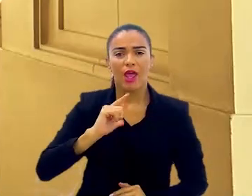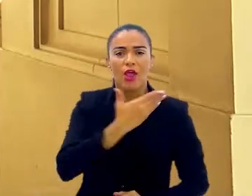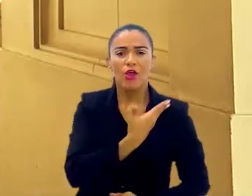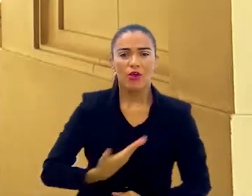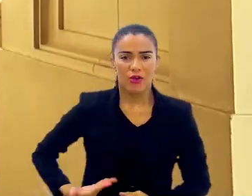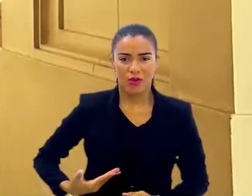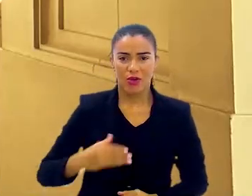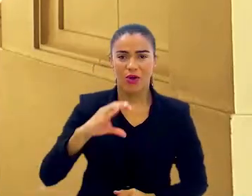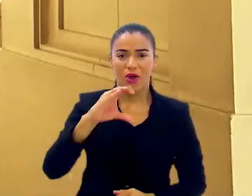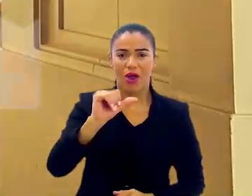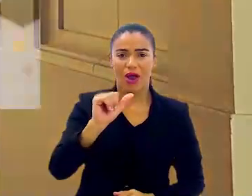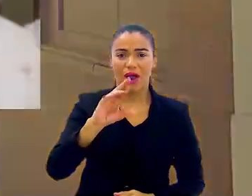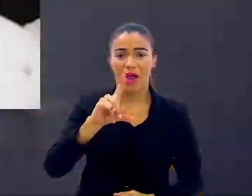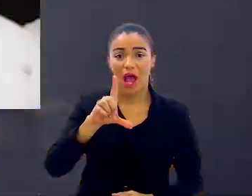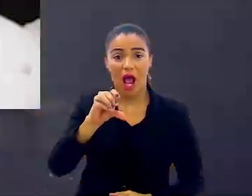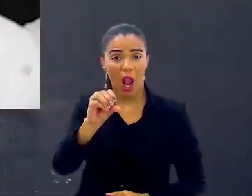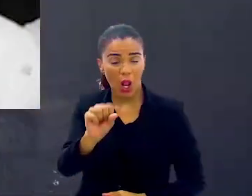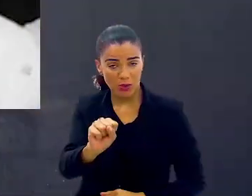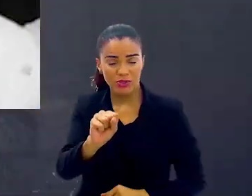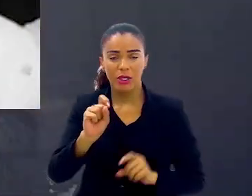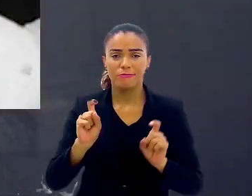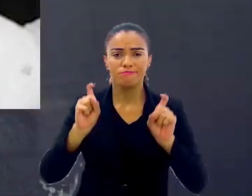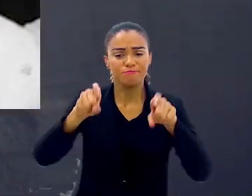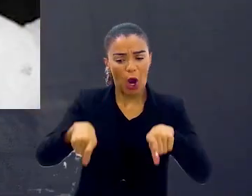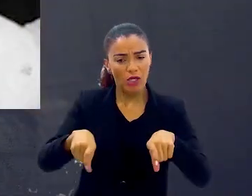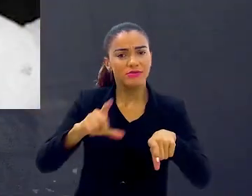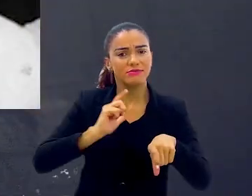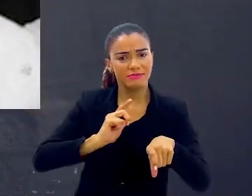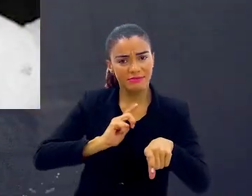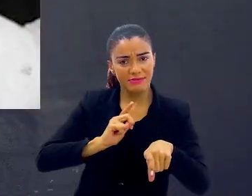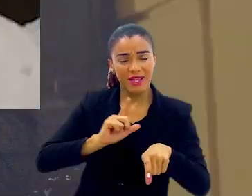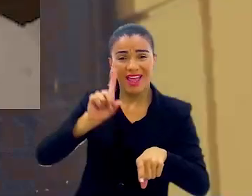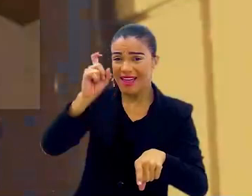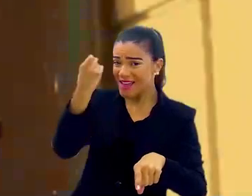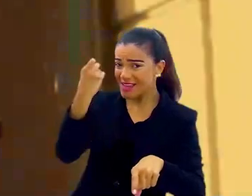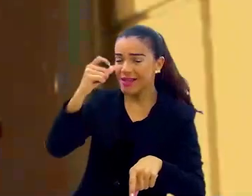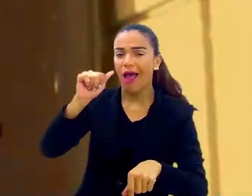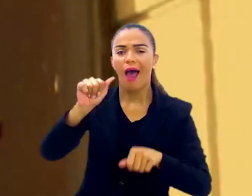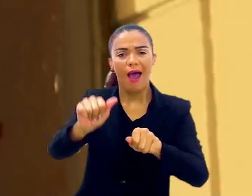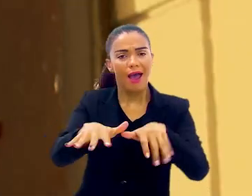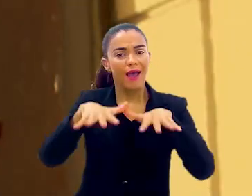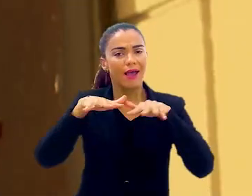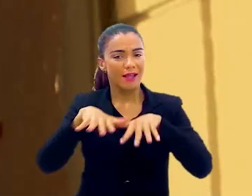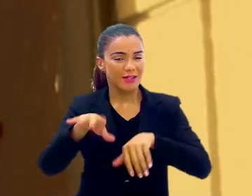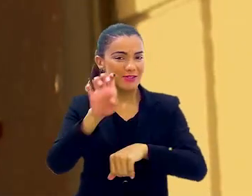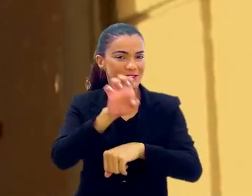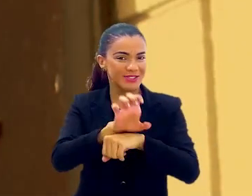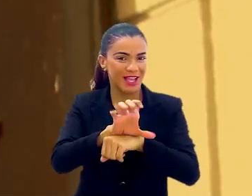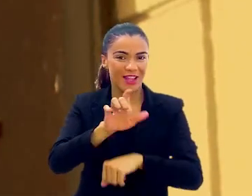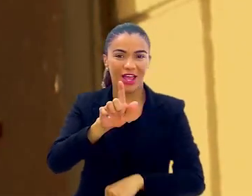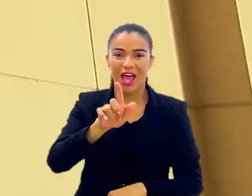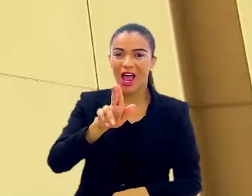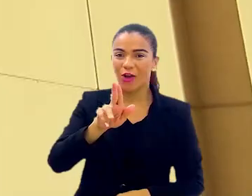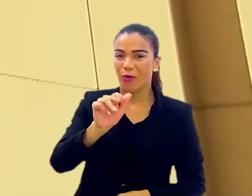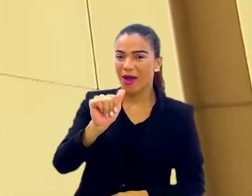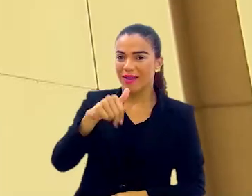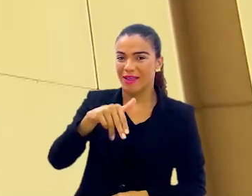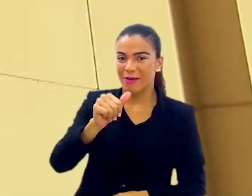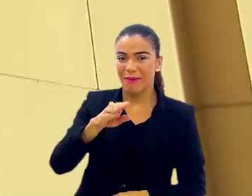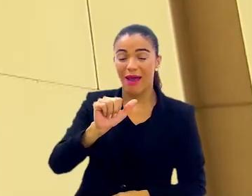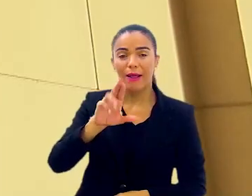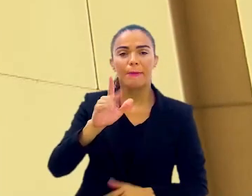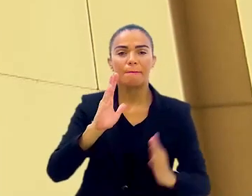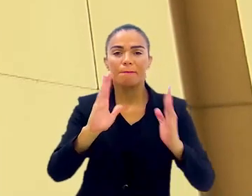ao governador Carlos Lacerda, que tomou posse aqui durante o período que aqui foi a antiga Assembleia Legislativa do Estado da Guanabara, a